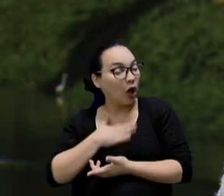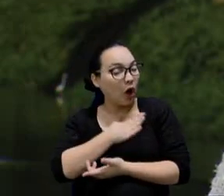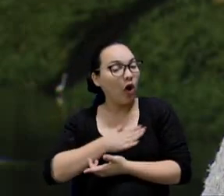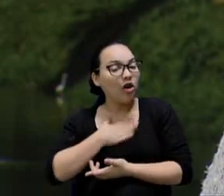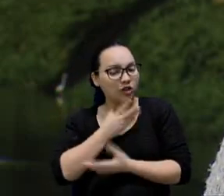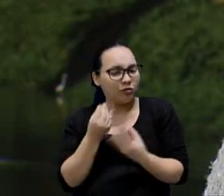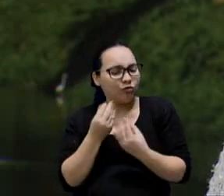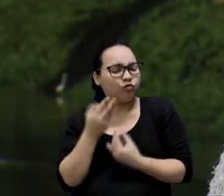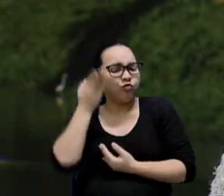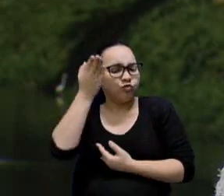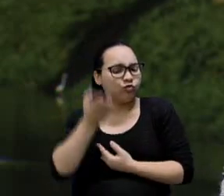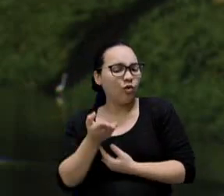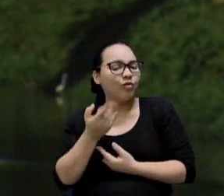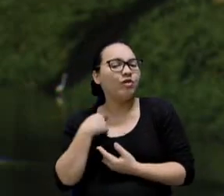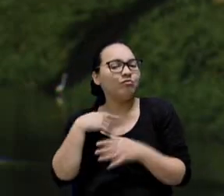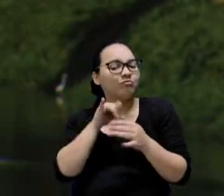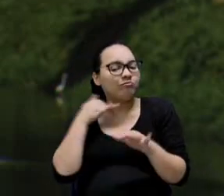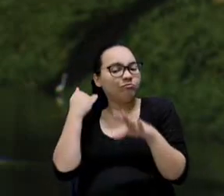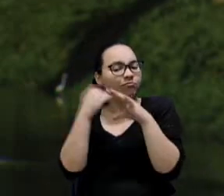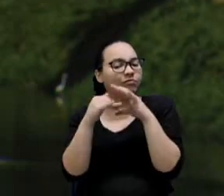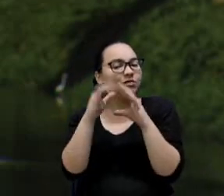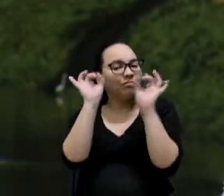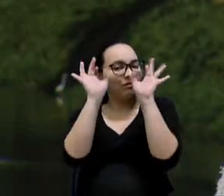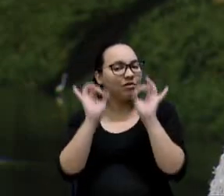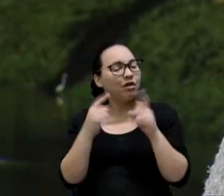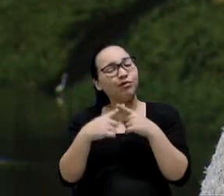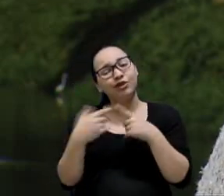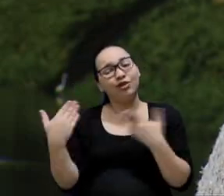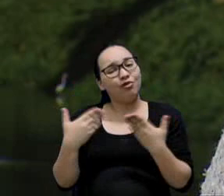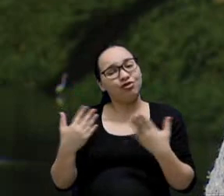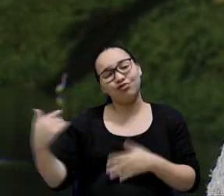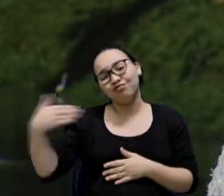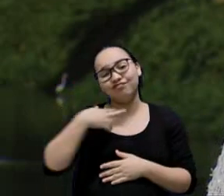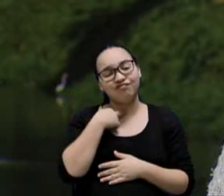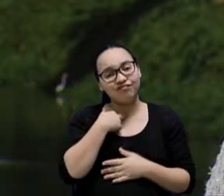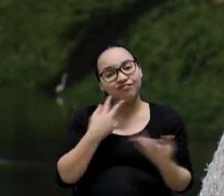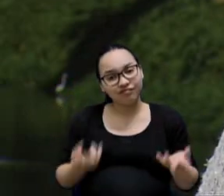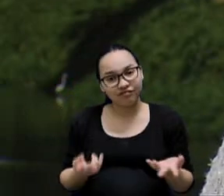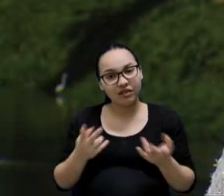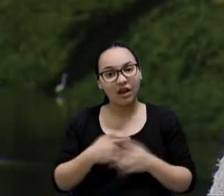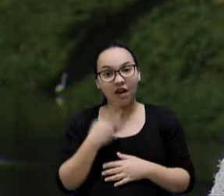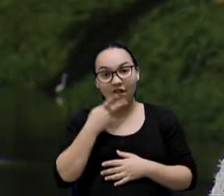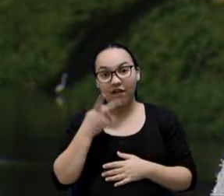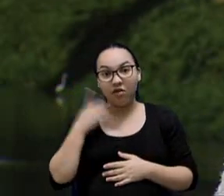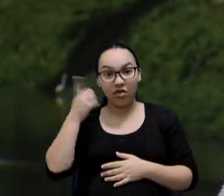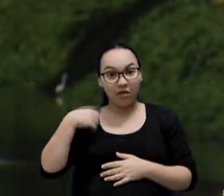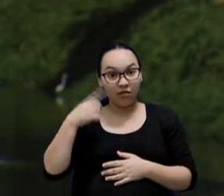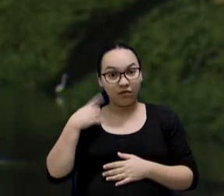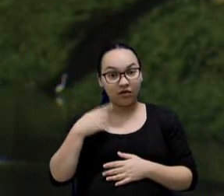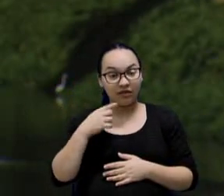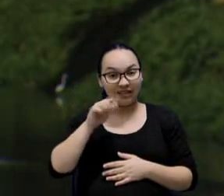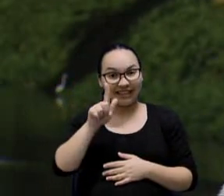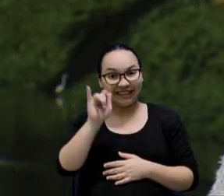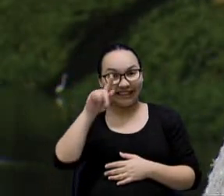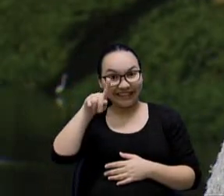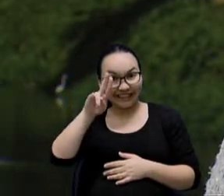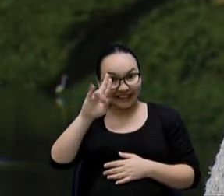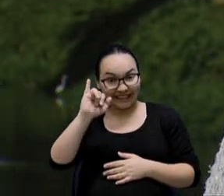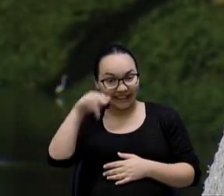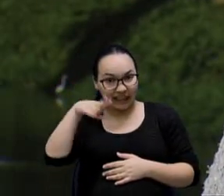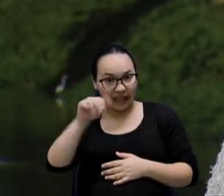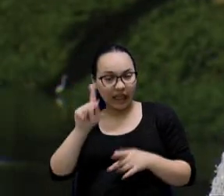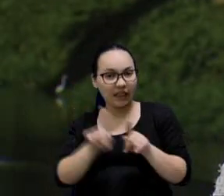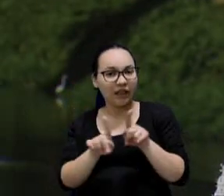muito do senhor mandaram especialmente porque não podem estar aqui. Nós estamos falando do deputado federal Guina Peixoto e